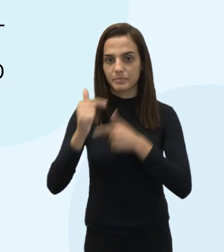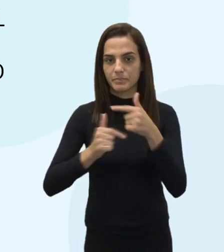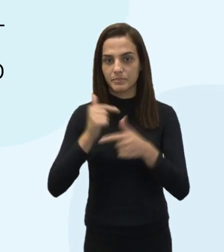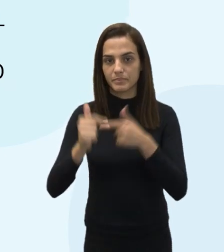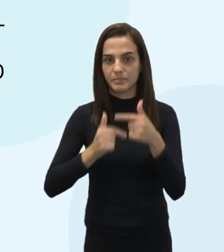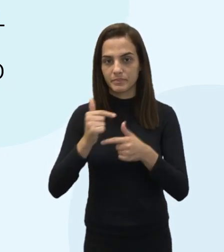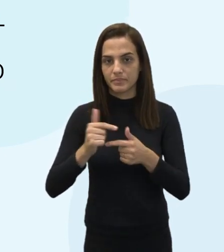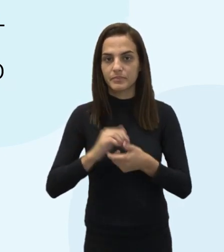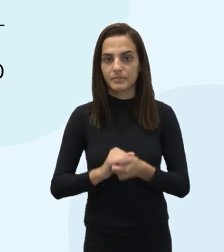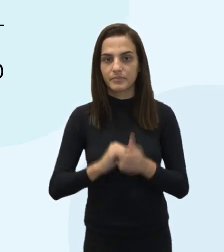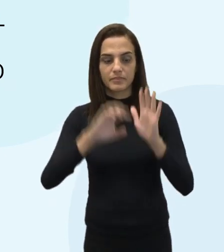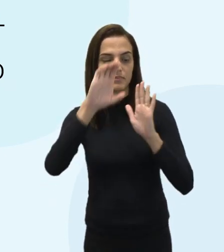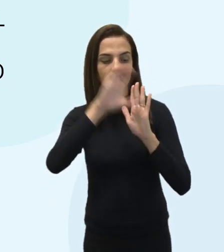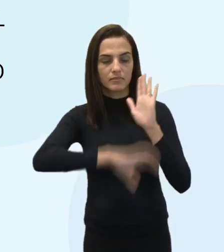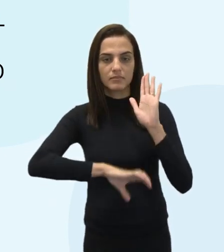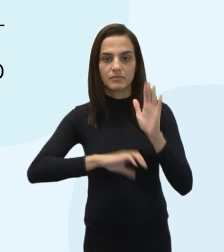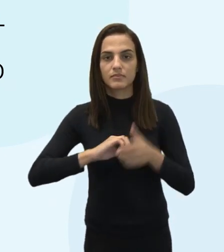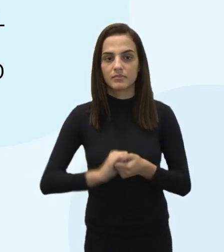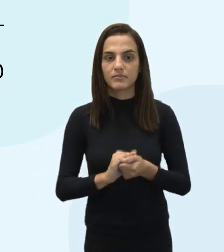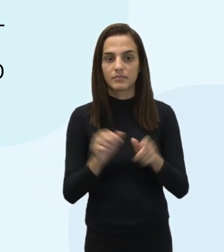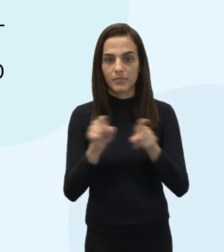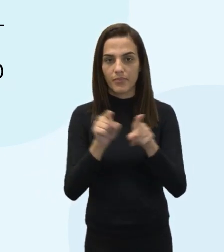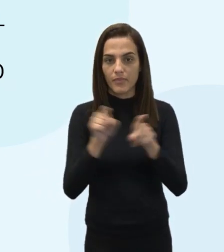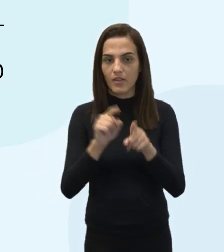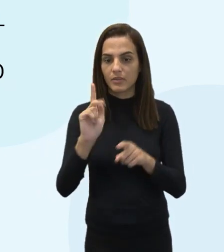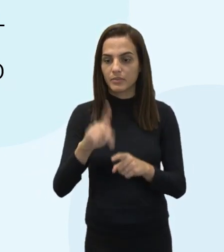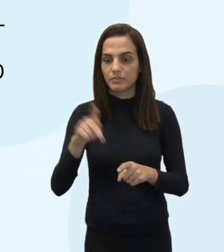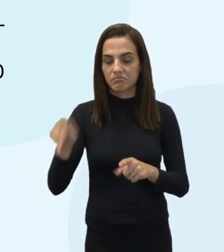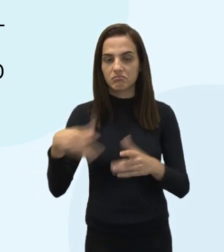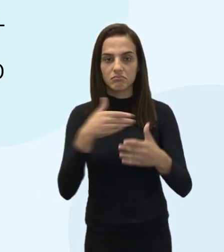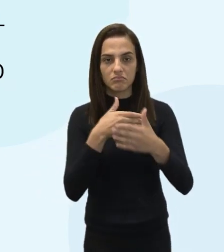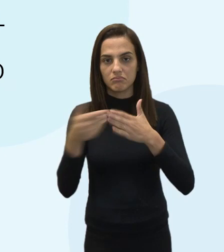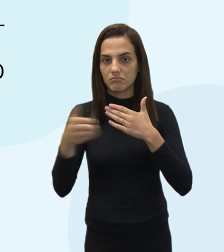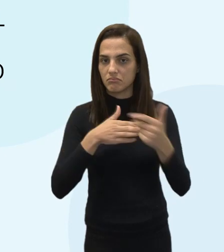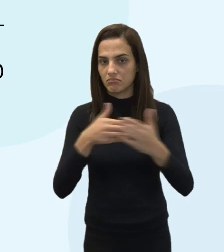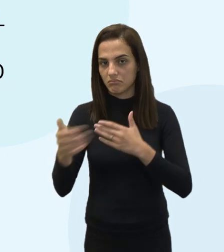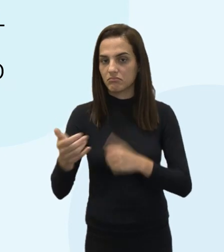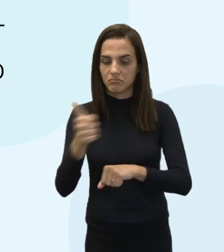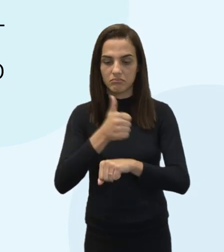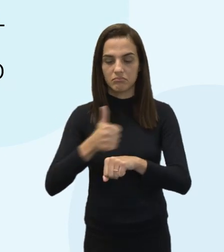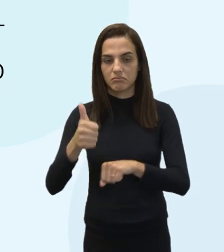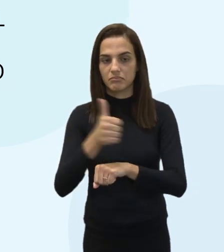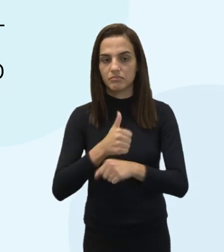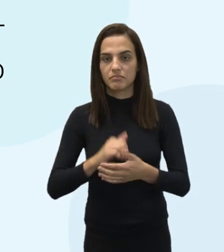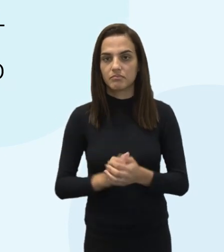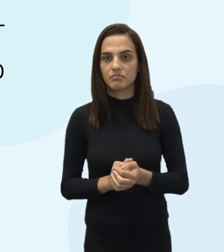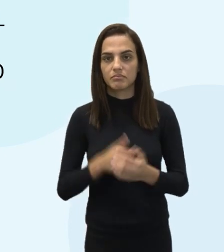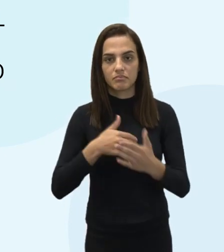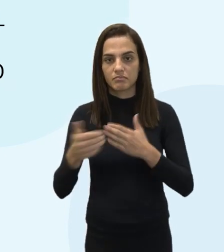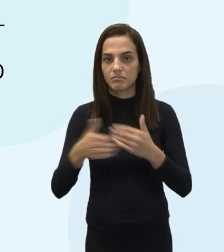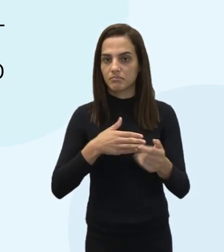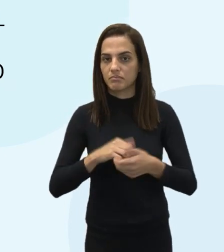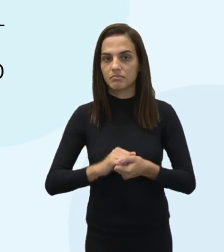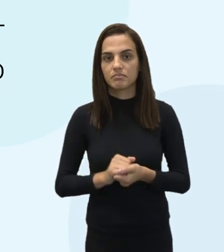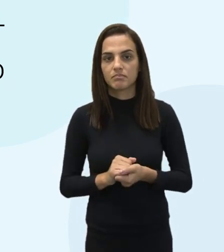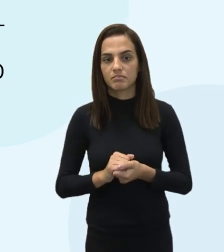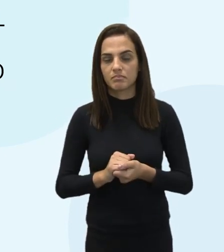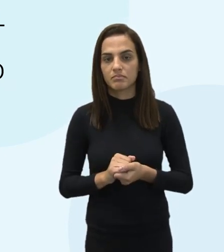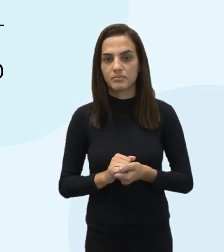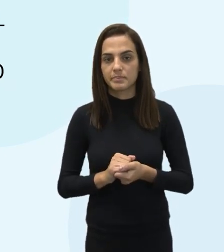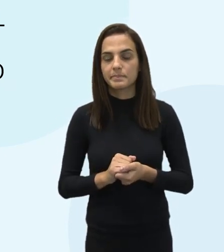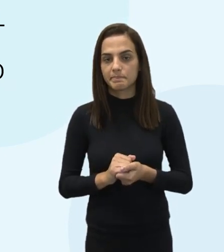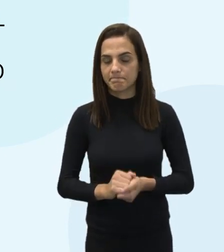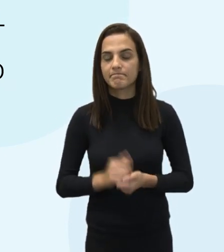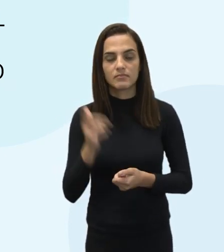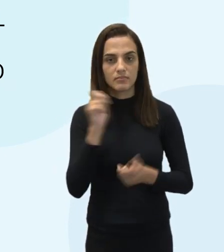esse componente curricular, mas também para o professor de qualquer uma das áreas, né? De qualquer uma das áreas não, de qualquer componente, para